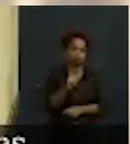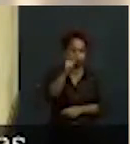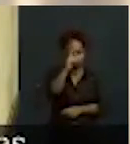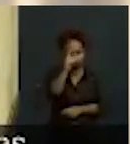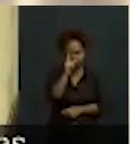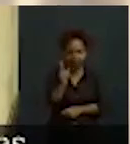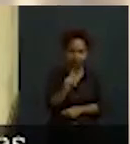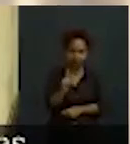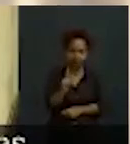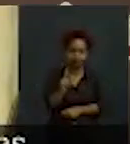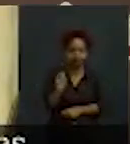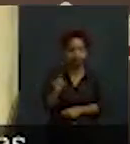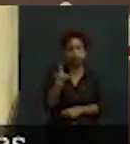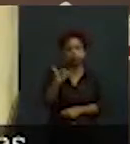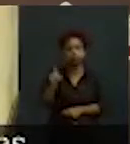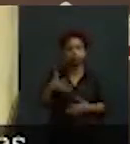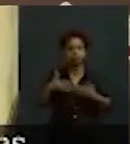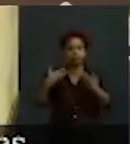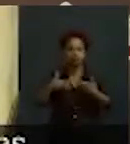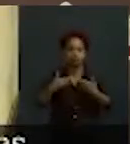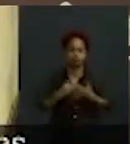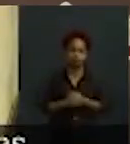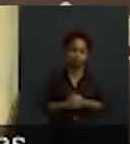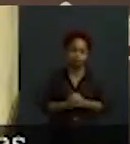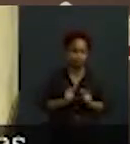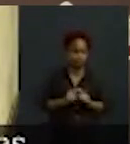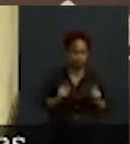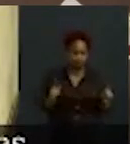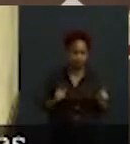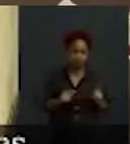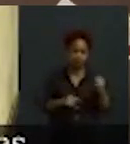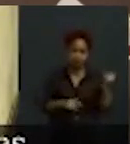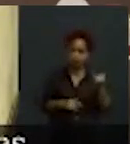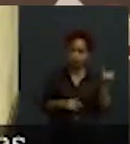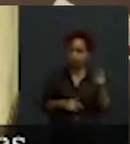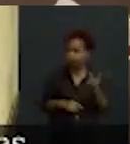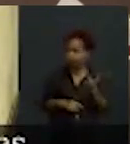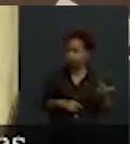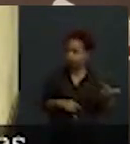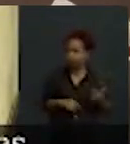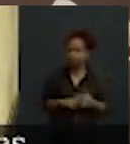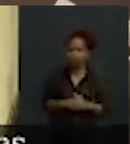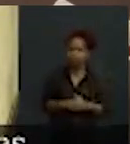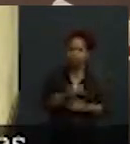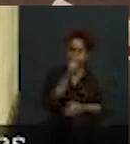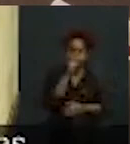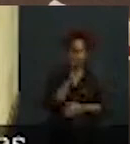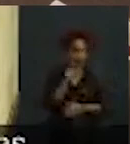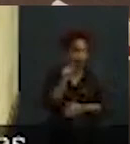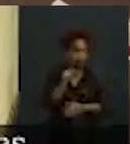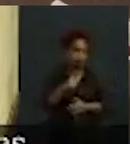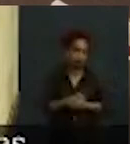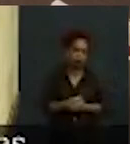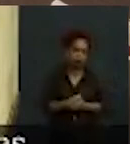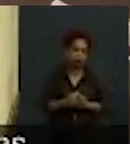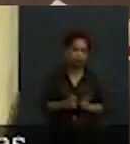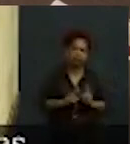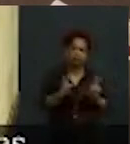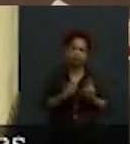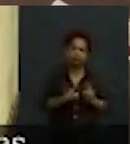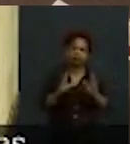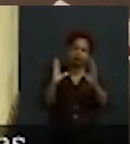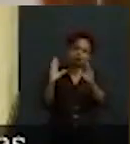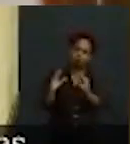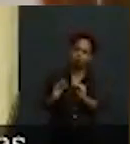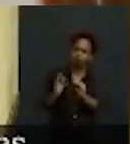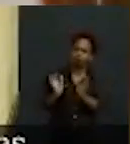só as de verão. No fundo, isto não tem importância. O que interessa mesmo não é a noite em